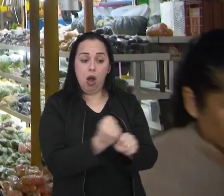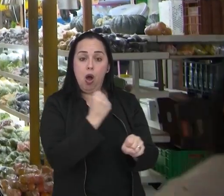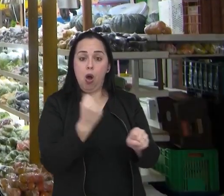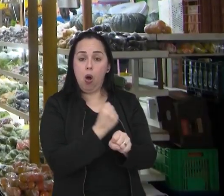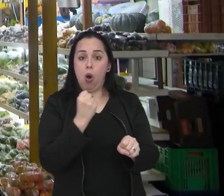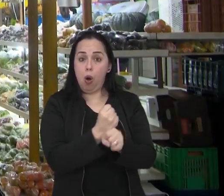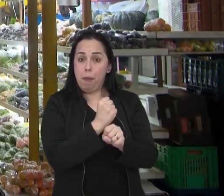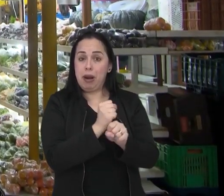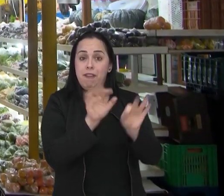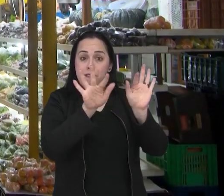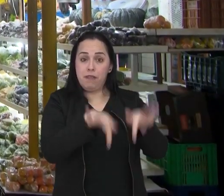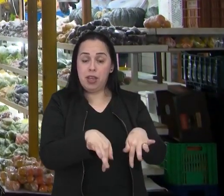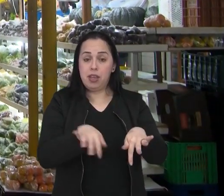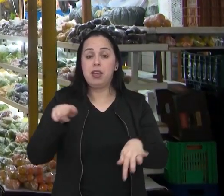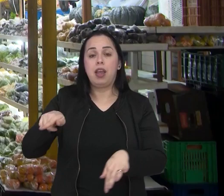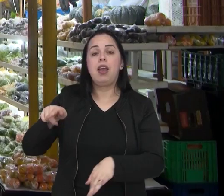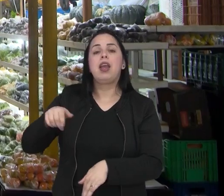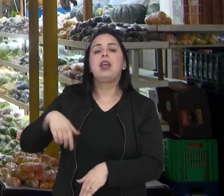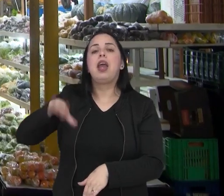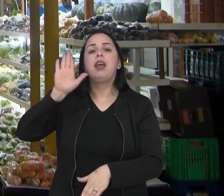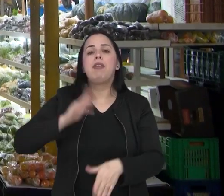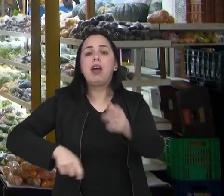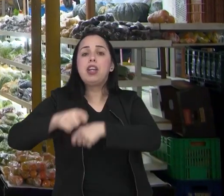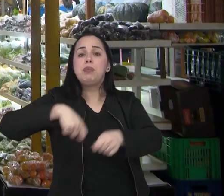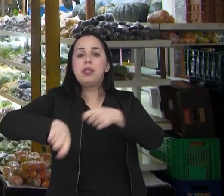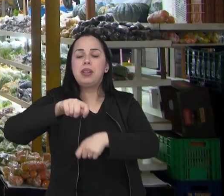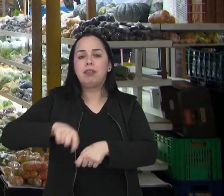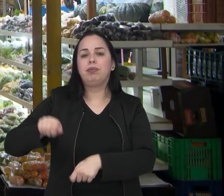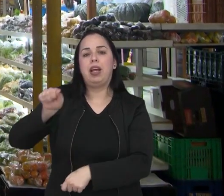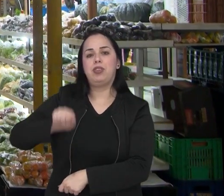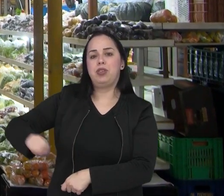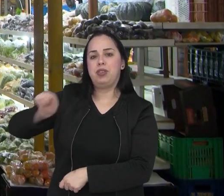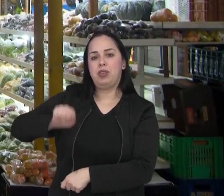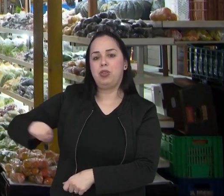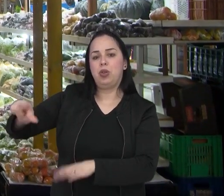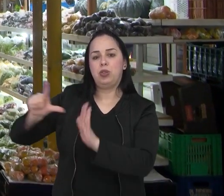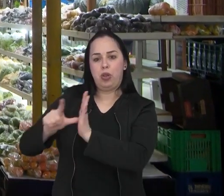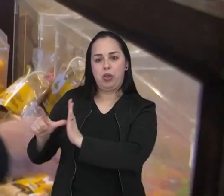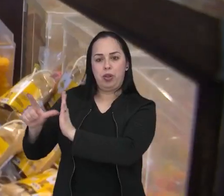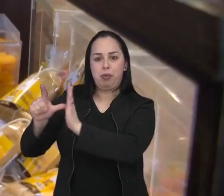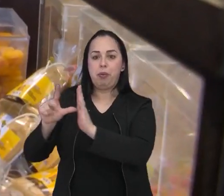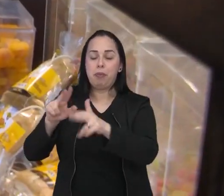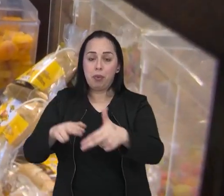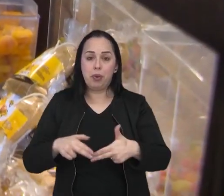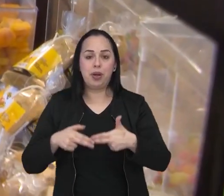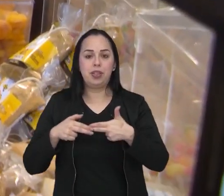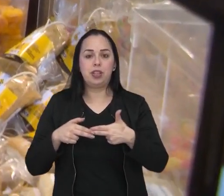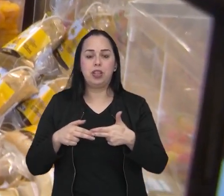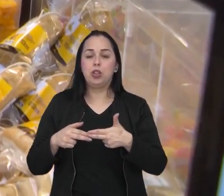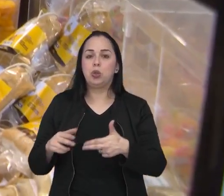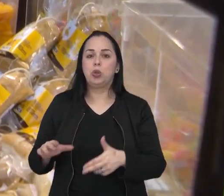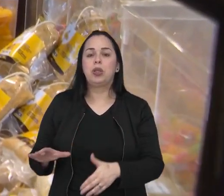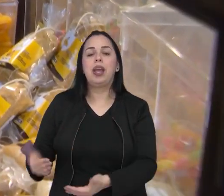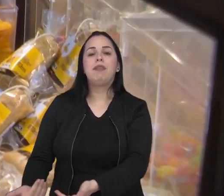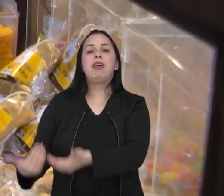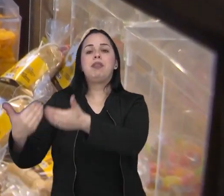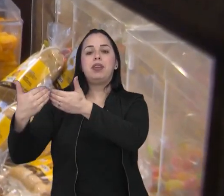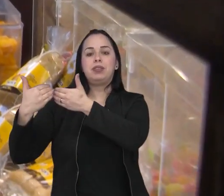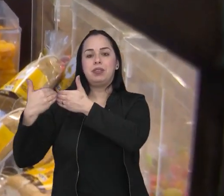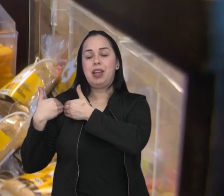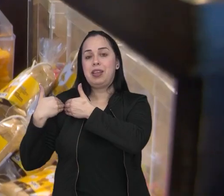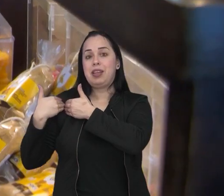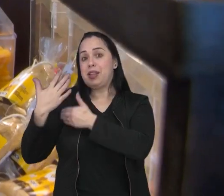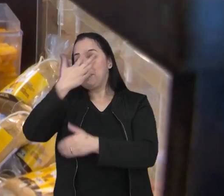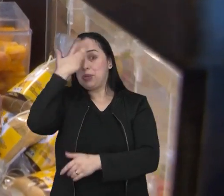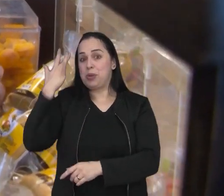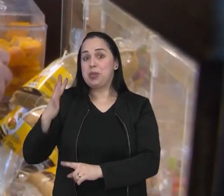conclusão das obras será administrado pela Associação dos Comerciantes do Mercadão. Dessa forma, toda a gestão ficará a cargo